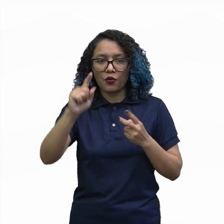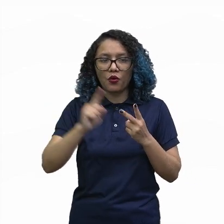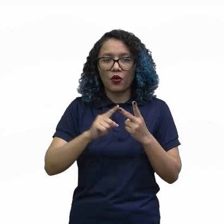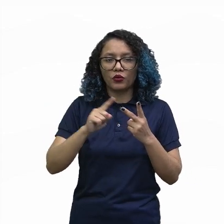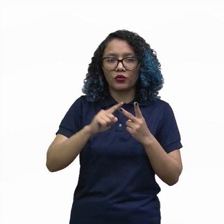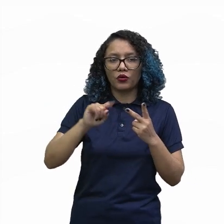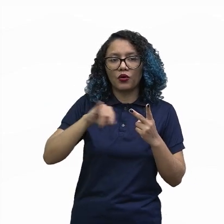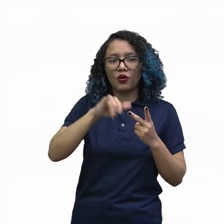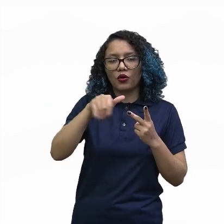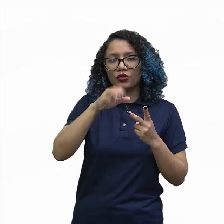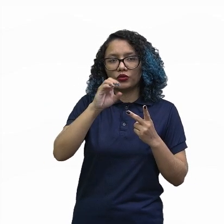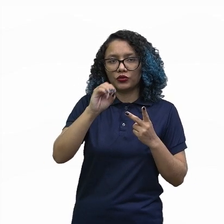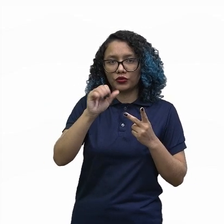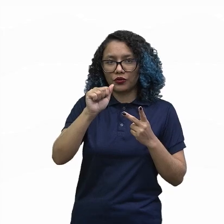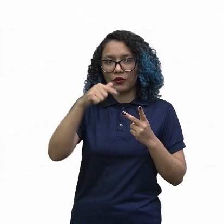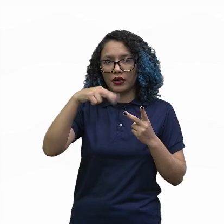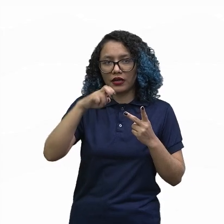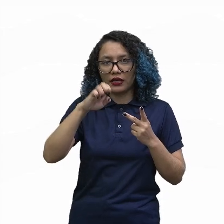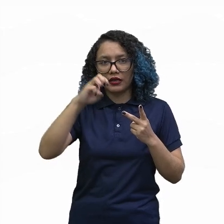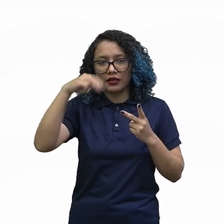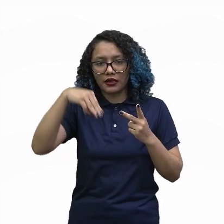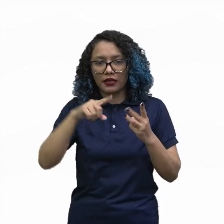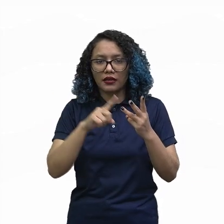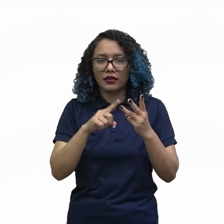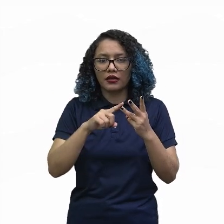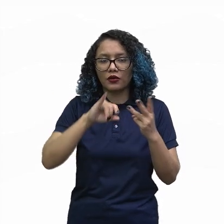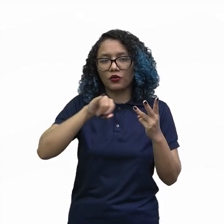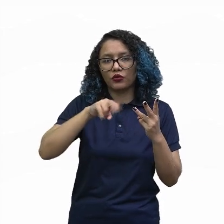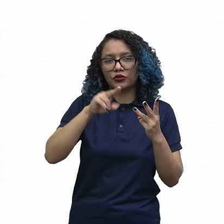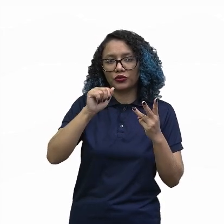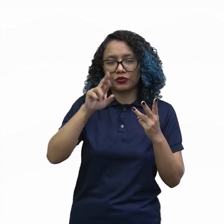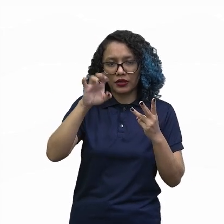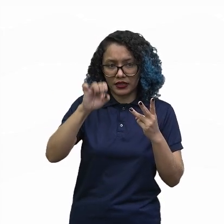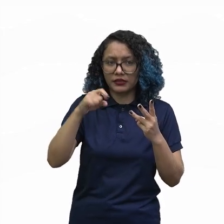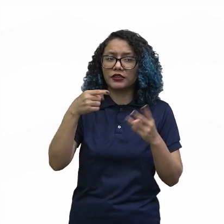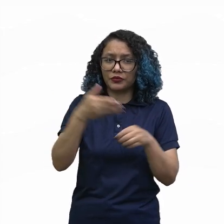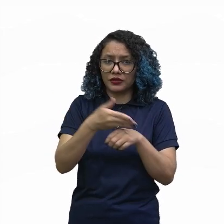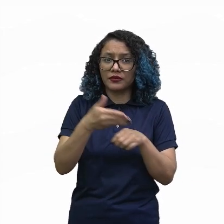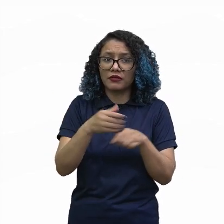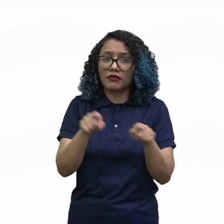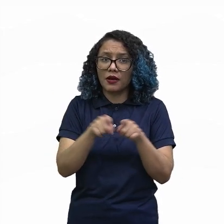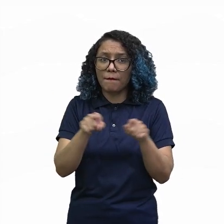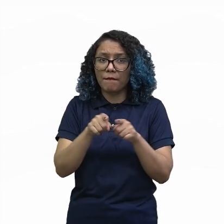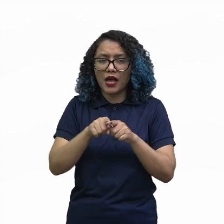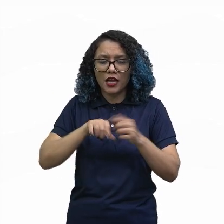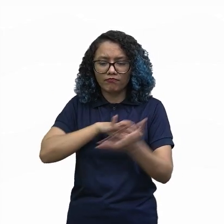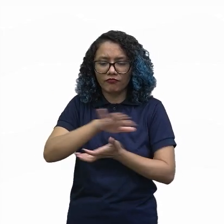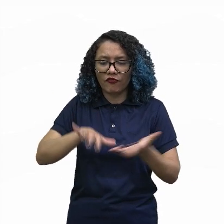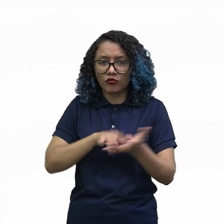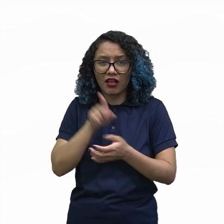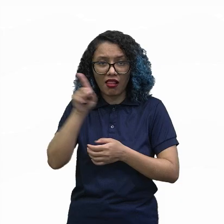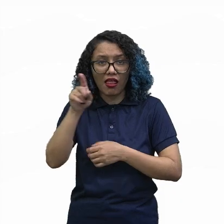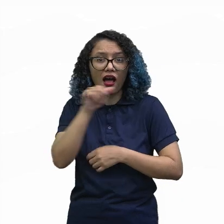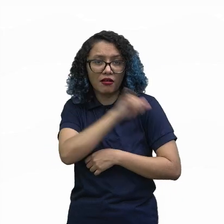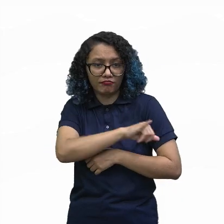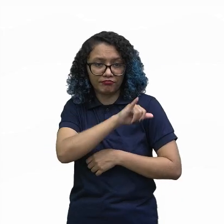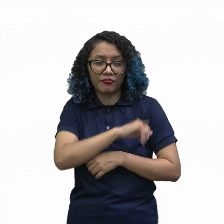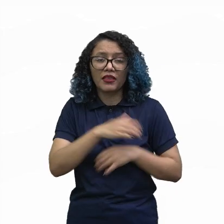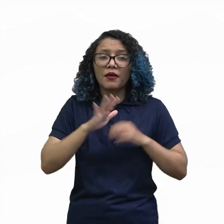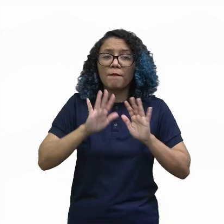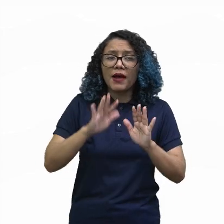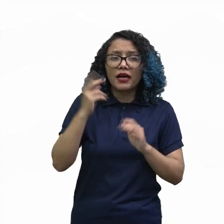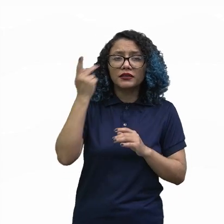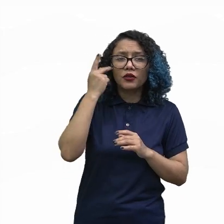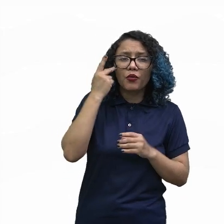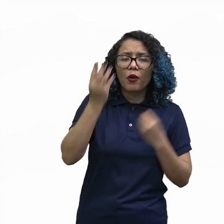Juarez Távora, que participaram ali do movimento tenentista no Rio de Janeiro. Então, o que ocorreu ali em São